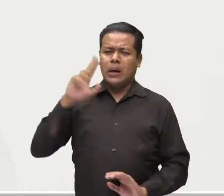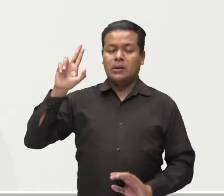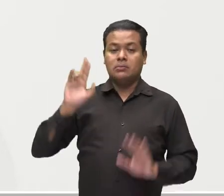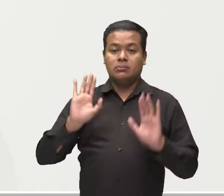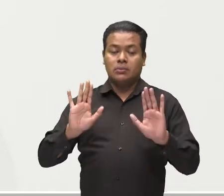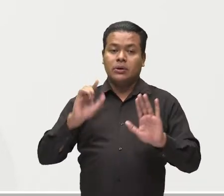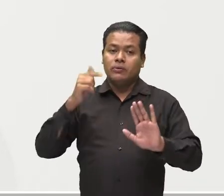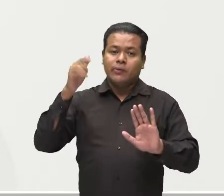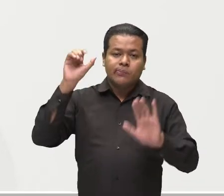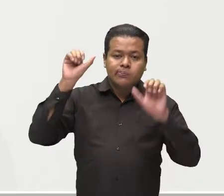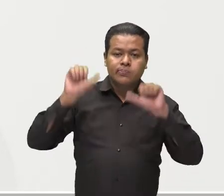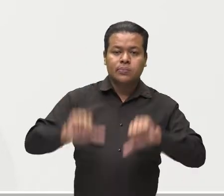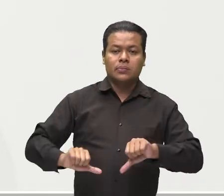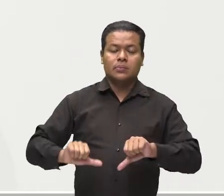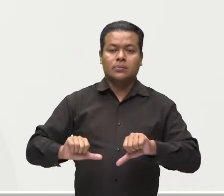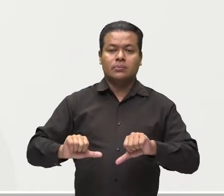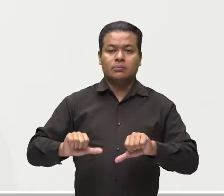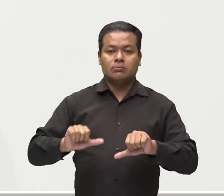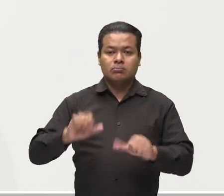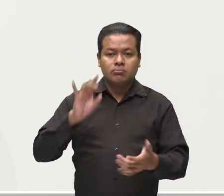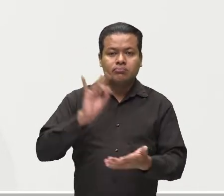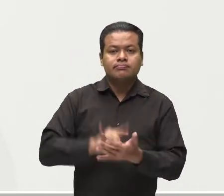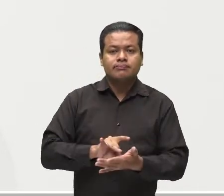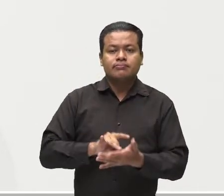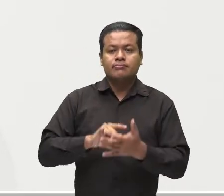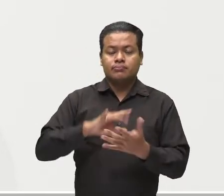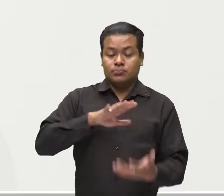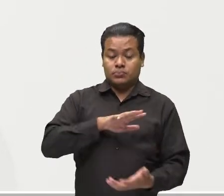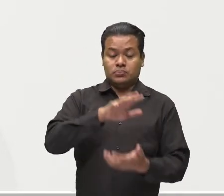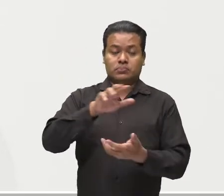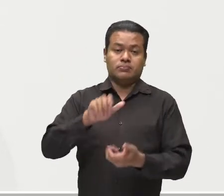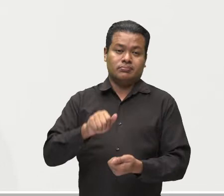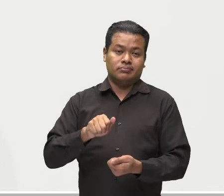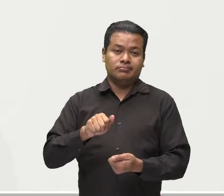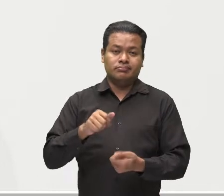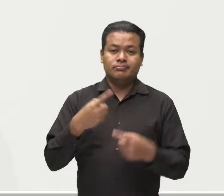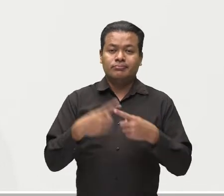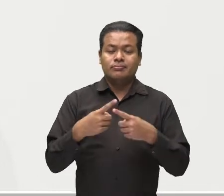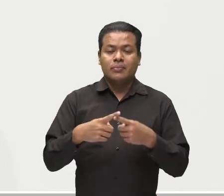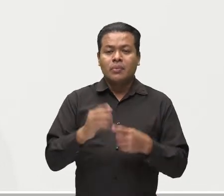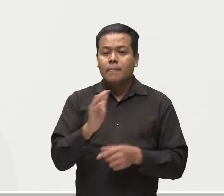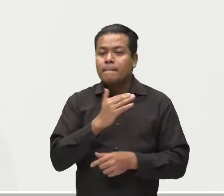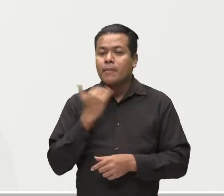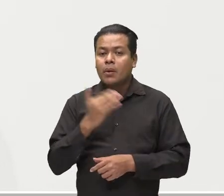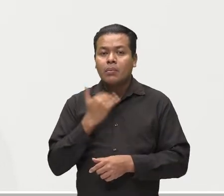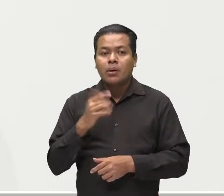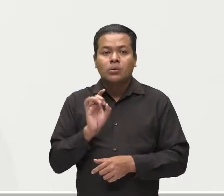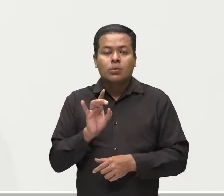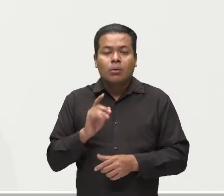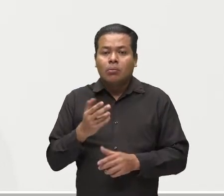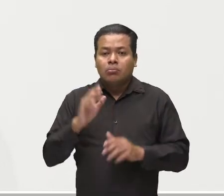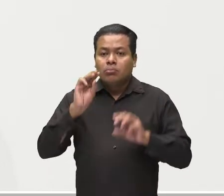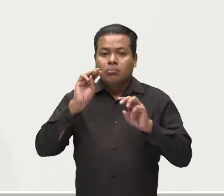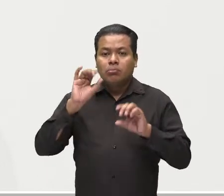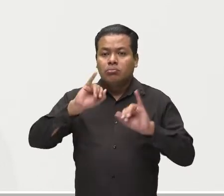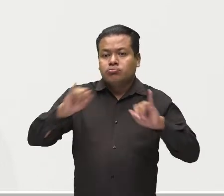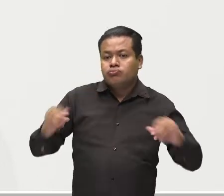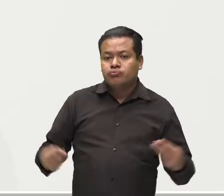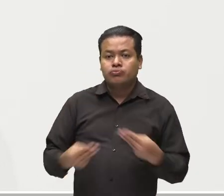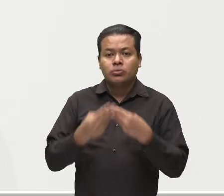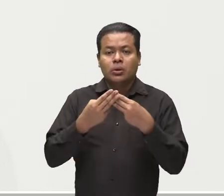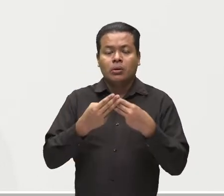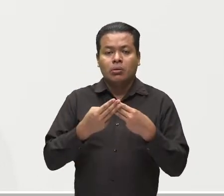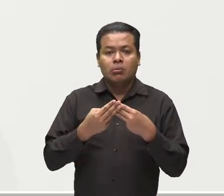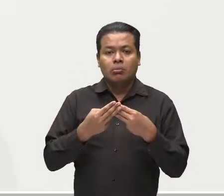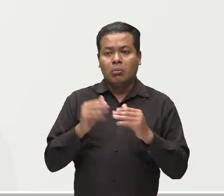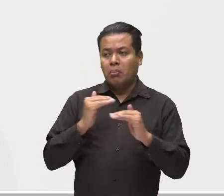foi um dos momentos mais dramáticos da história do mundo, né? Porque as pessoas morriam simplesmente por elas não serem do padrão